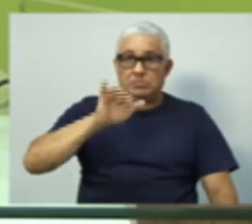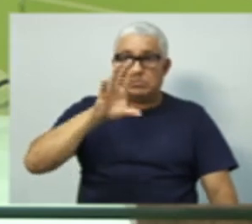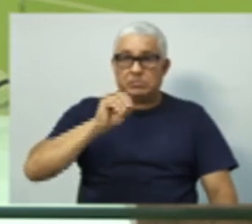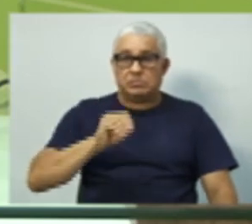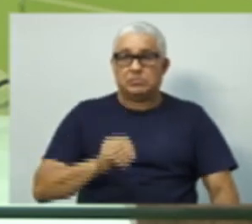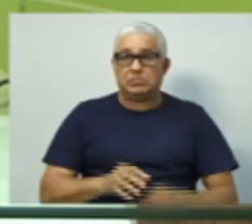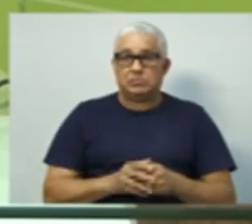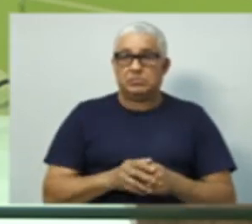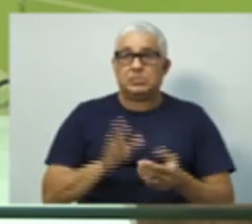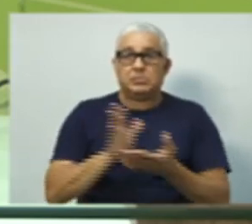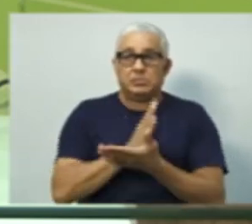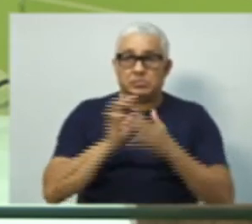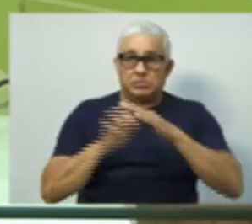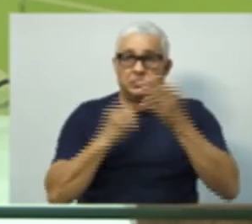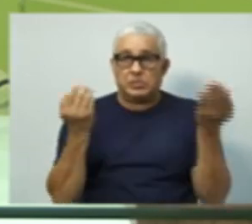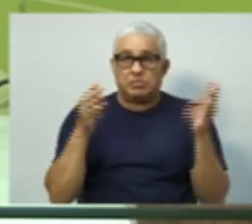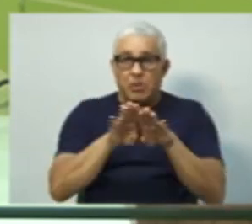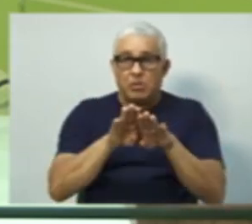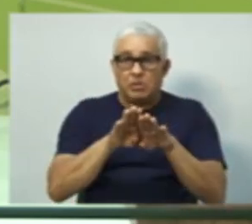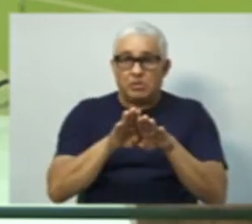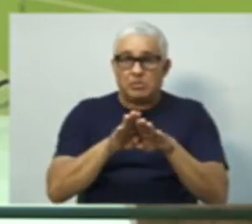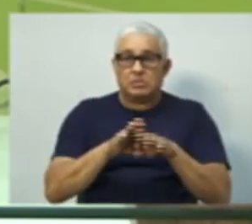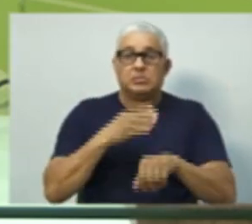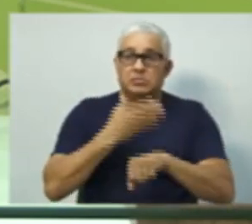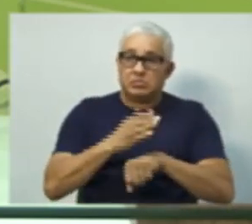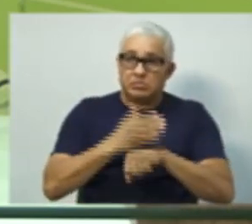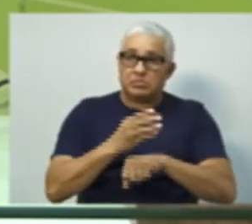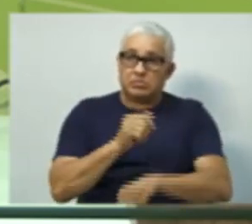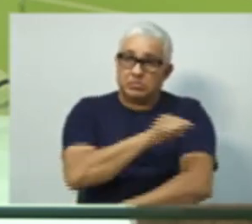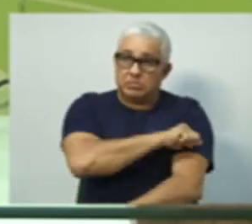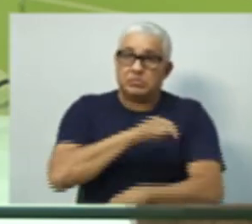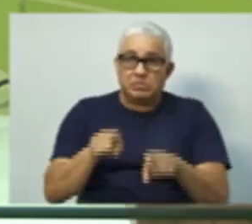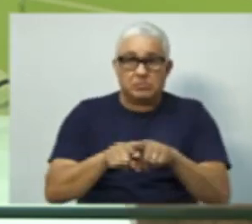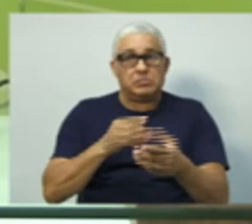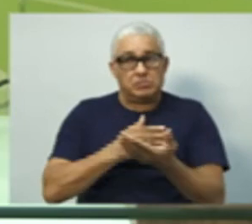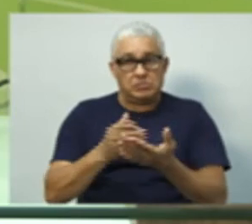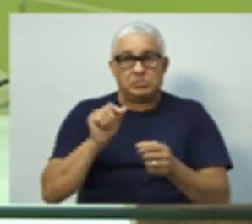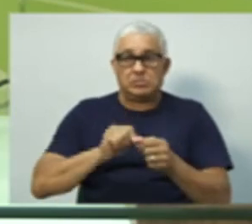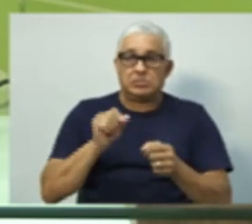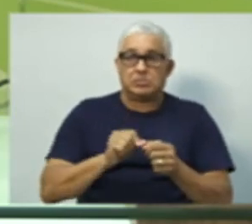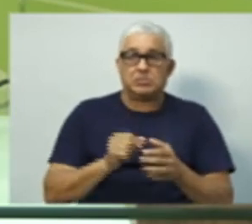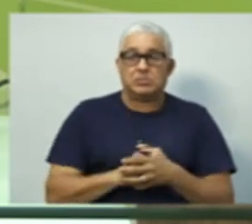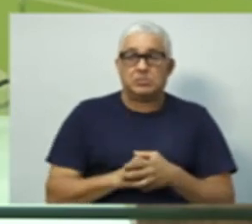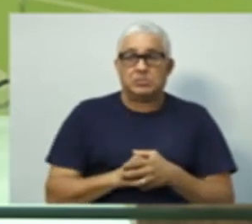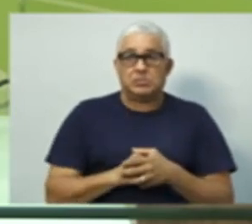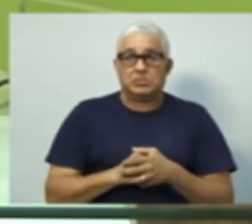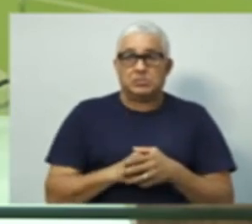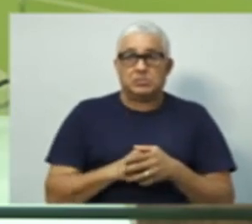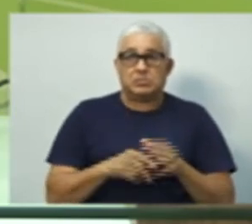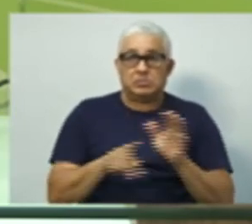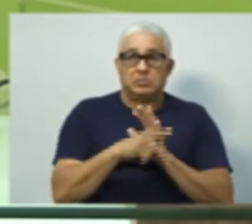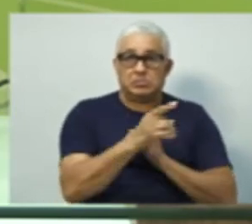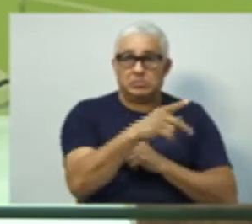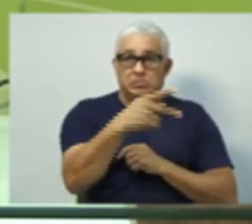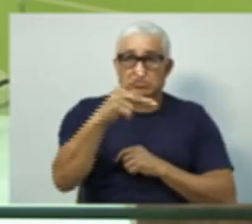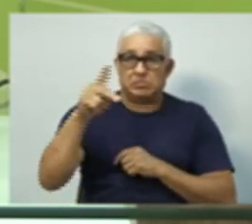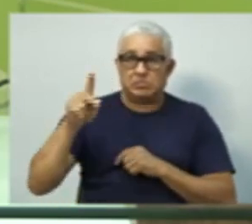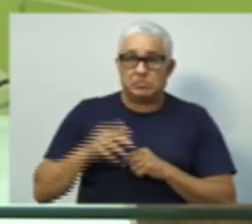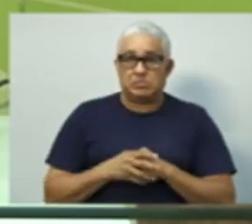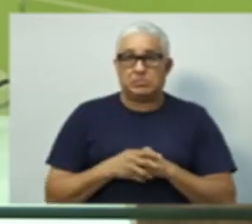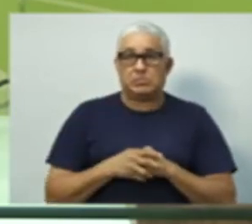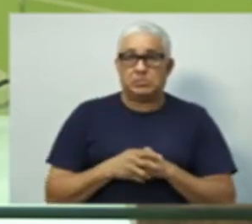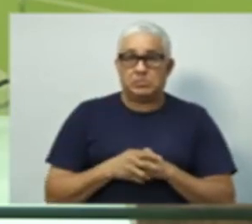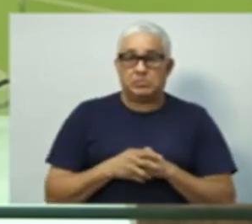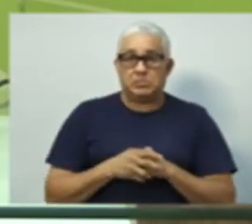adquirir uma máquina, por exemplo, que a empresa está precisando. Se você trazer para o orçamento familiar, o ideal é que